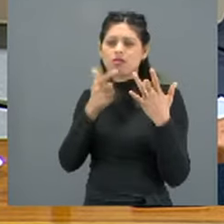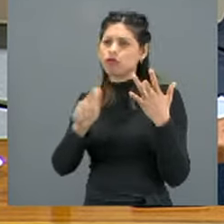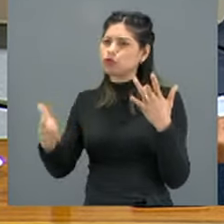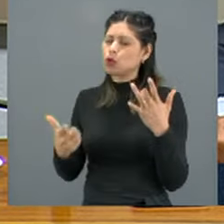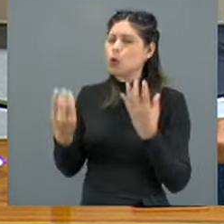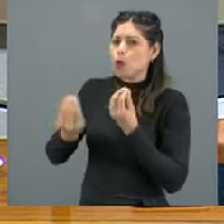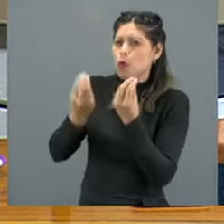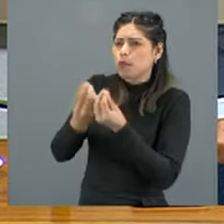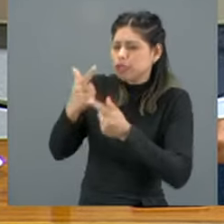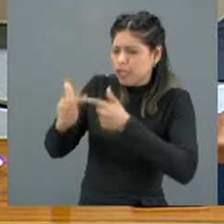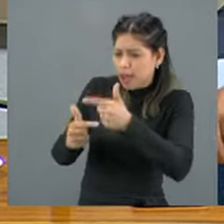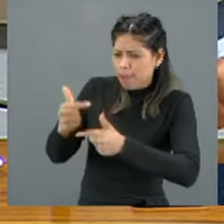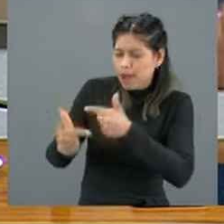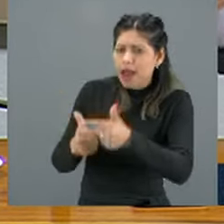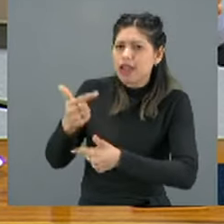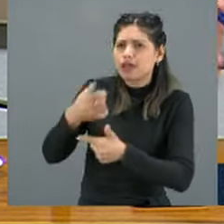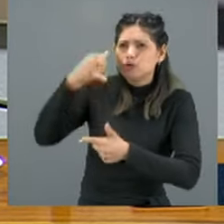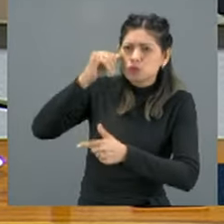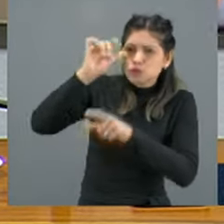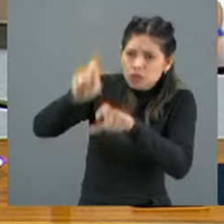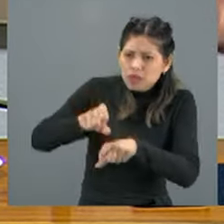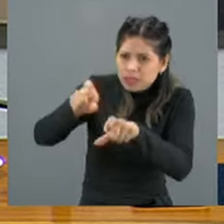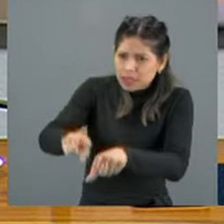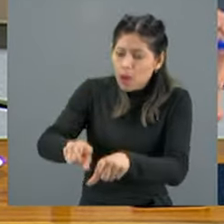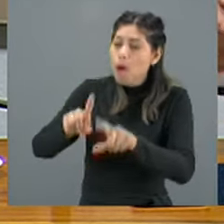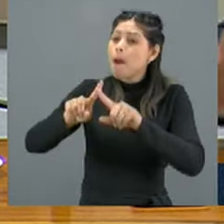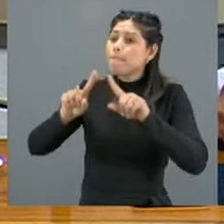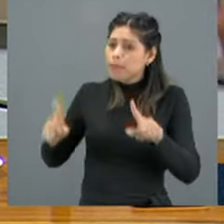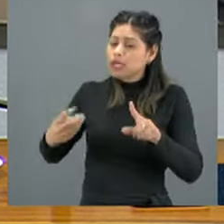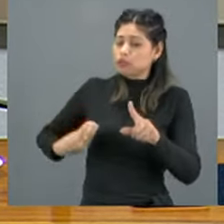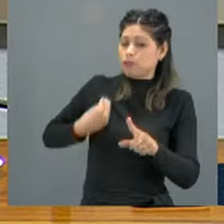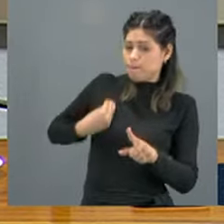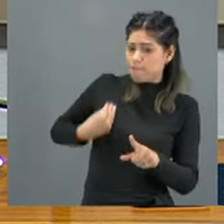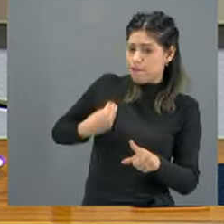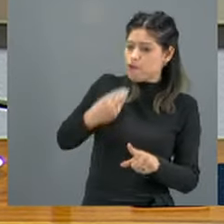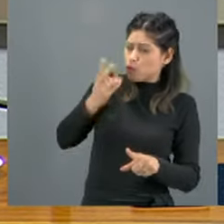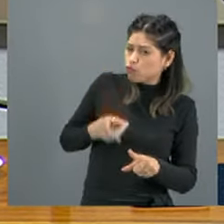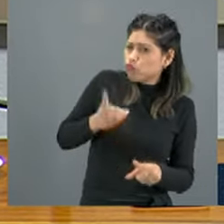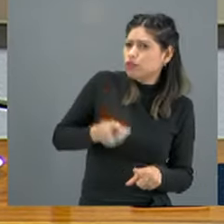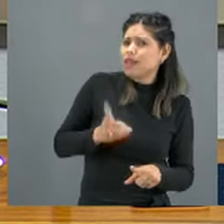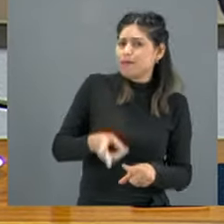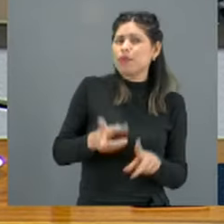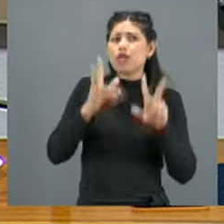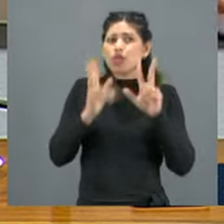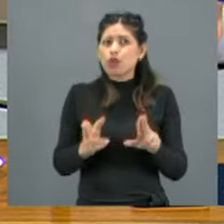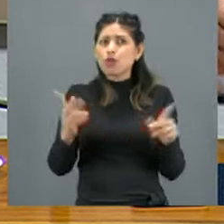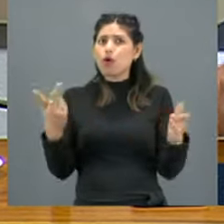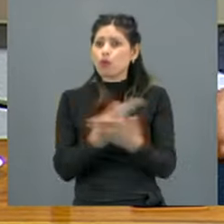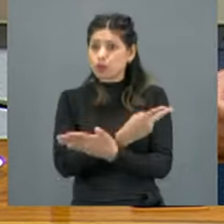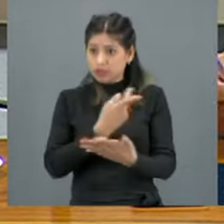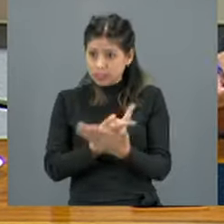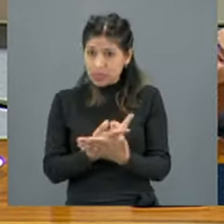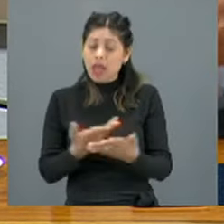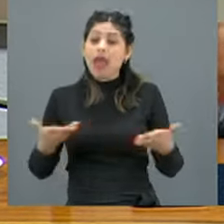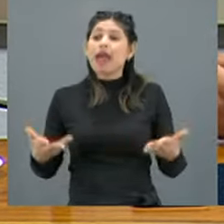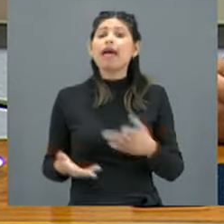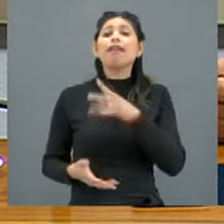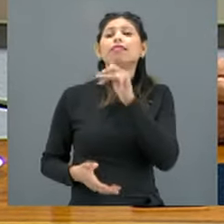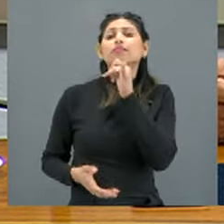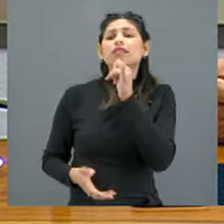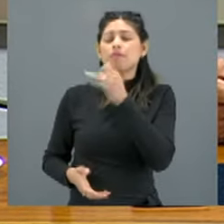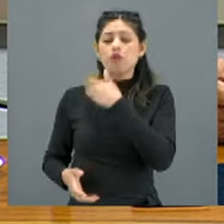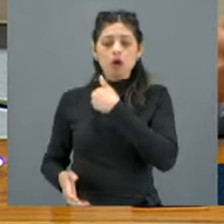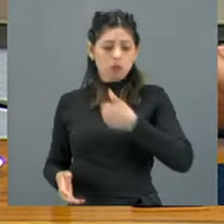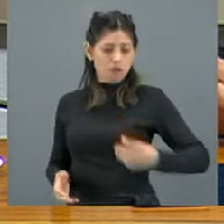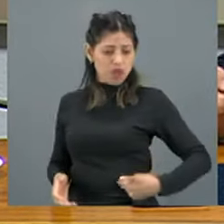mas que estavam lá, que não são índios, mas que viviam, que estavam lá. E casos como esse, quer dizer, a governadora, e hoje ela não tem